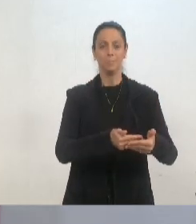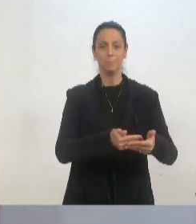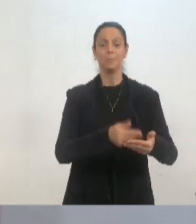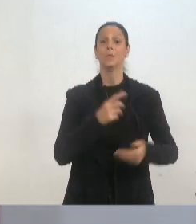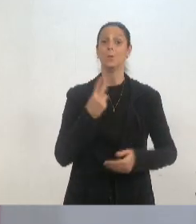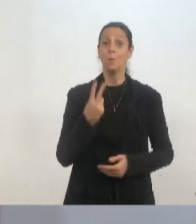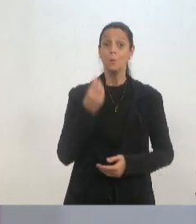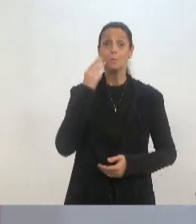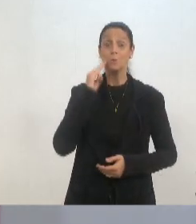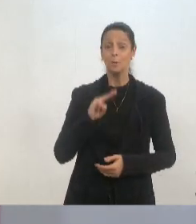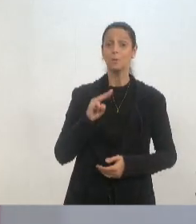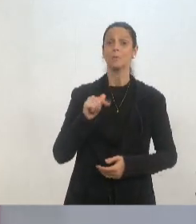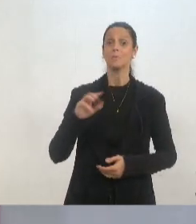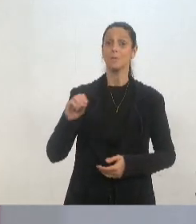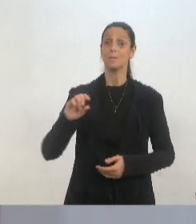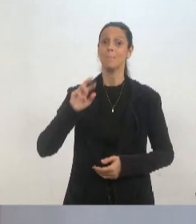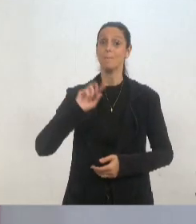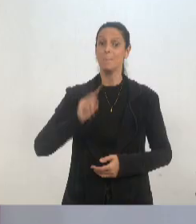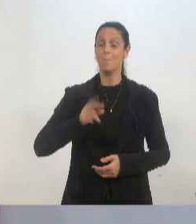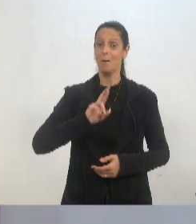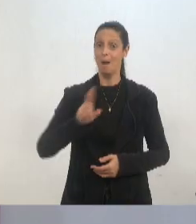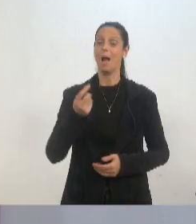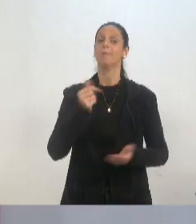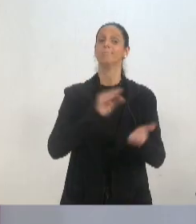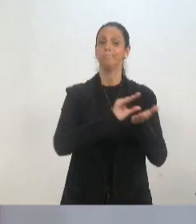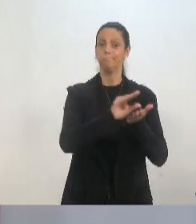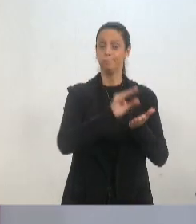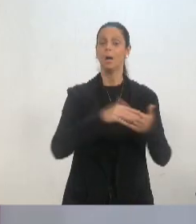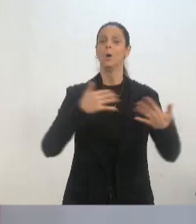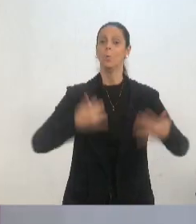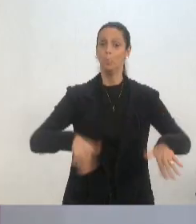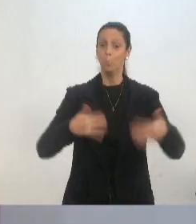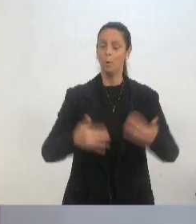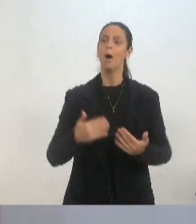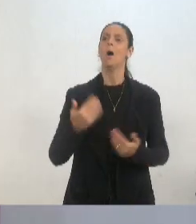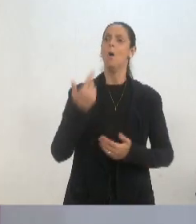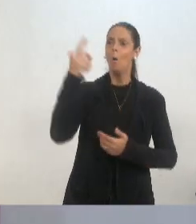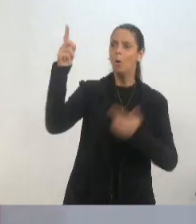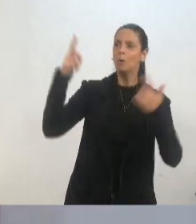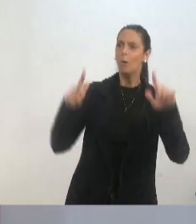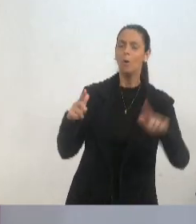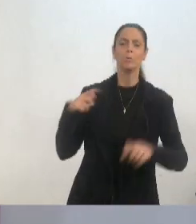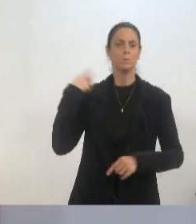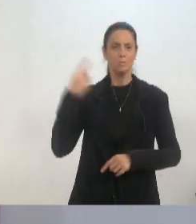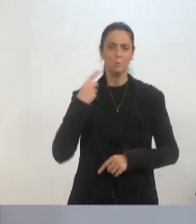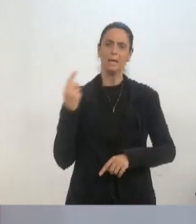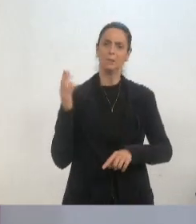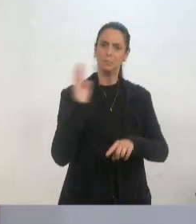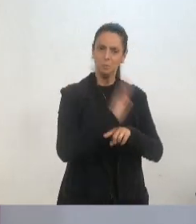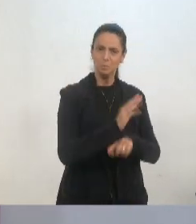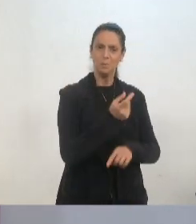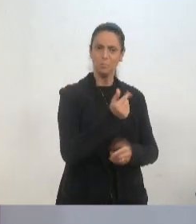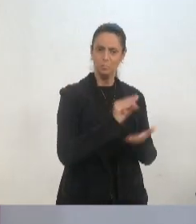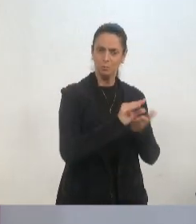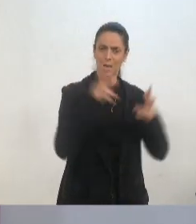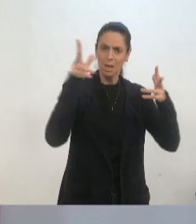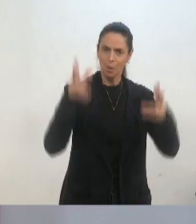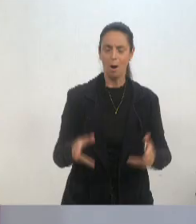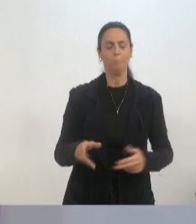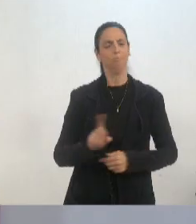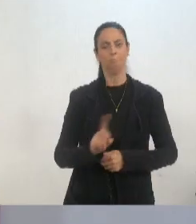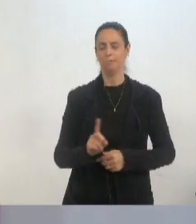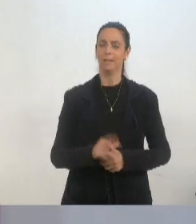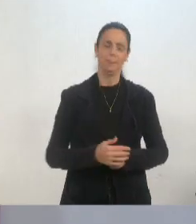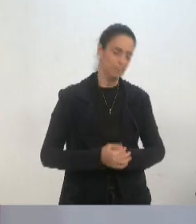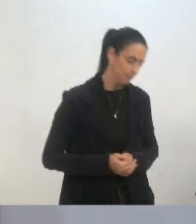reais são recursos muito generosos. É muito difícil a gente ver um parlamentar enviando tantos recursos para uma única entidade de uma